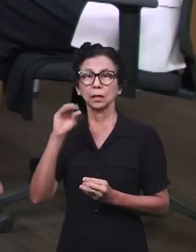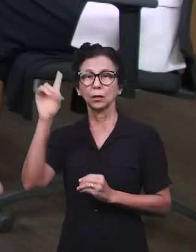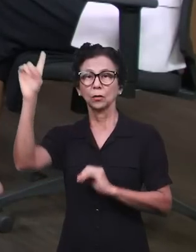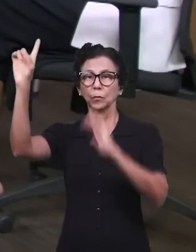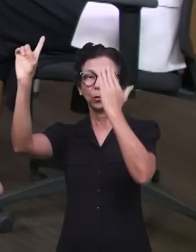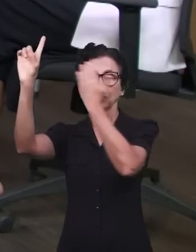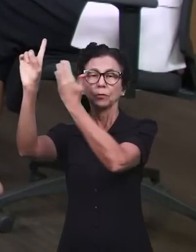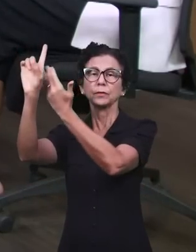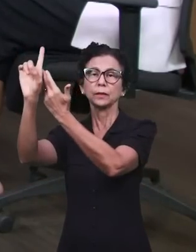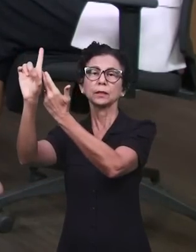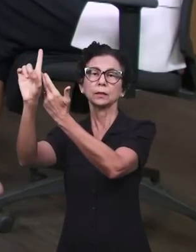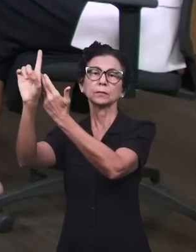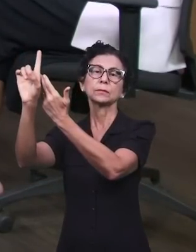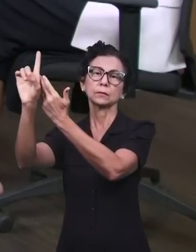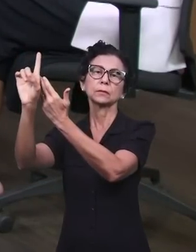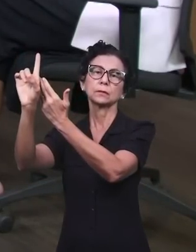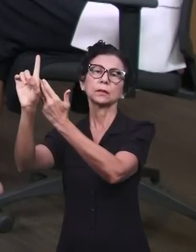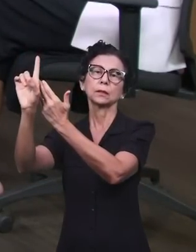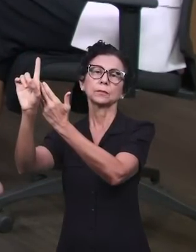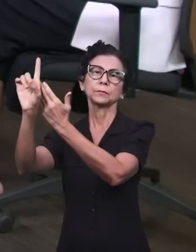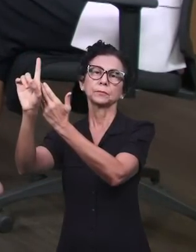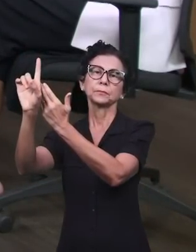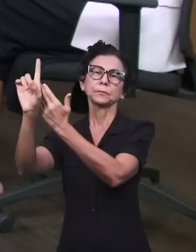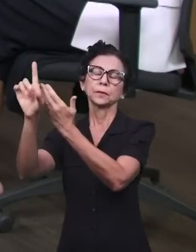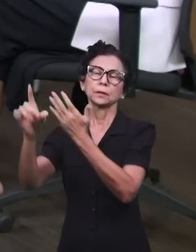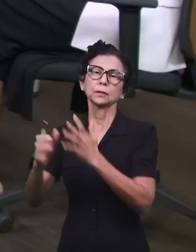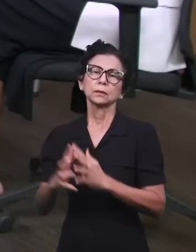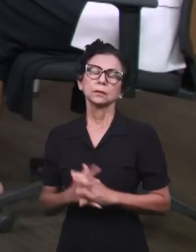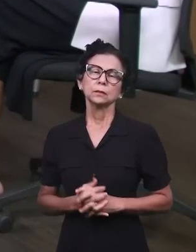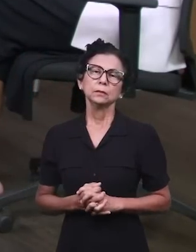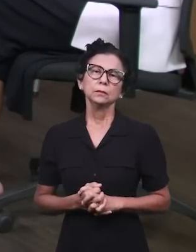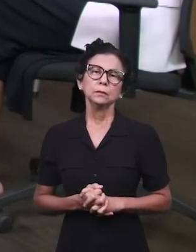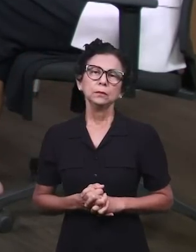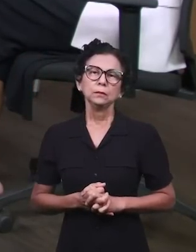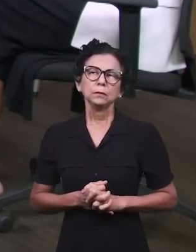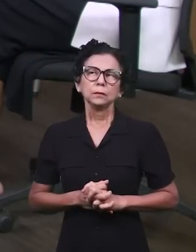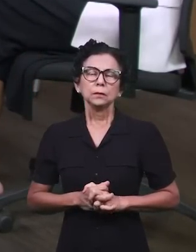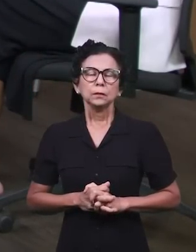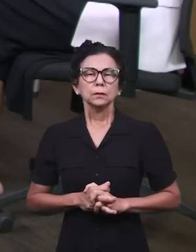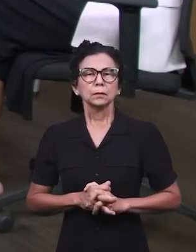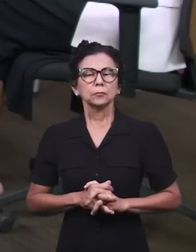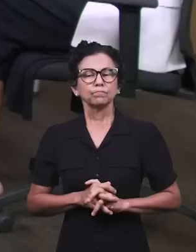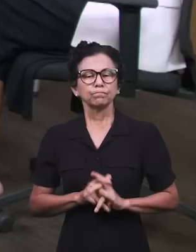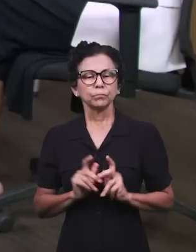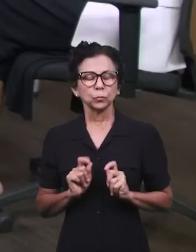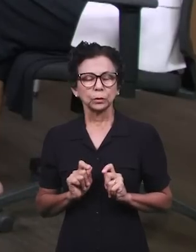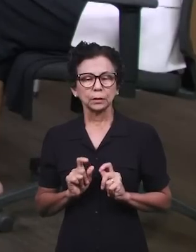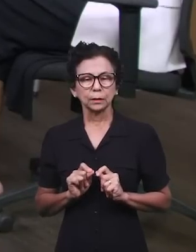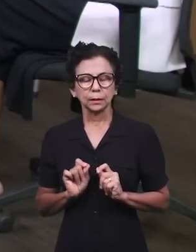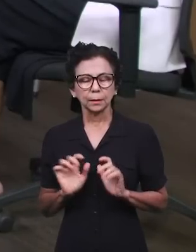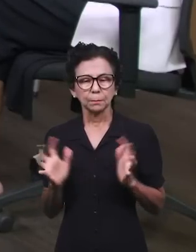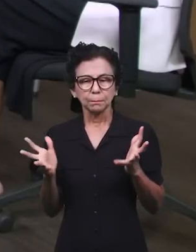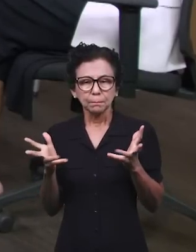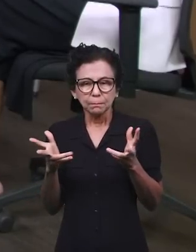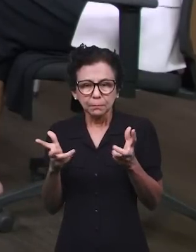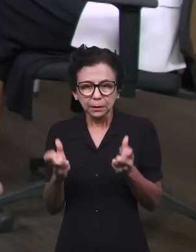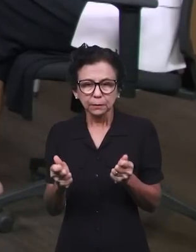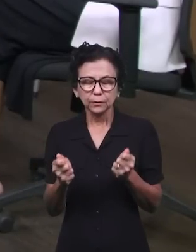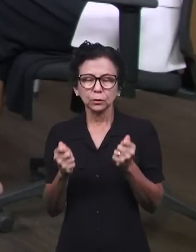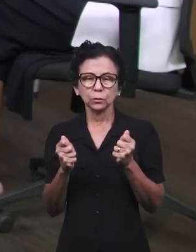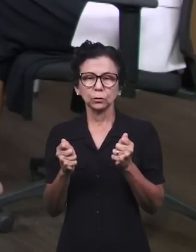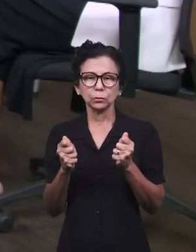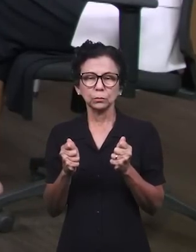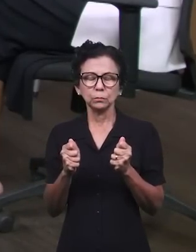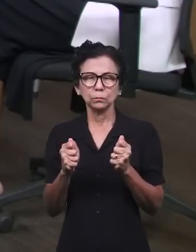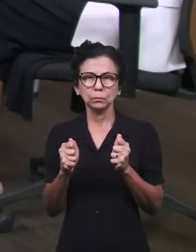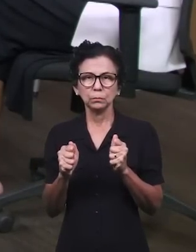ti. Então, naquilo que é mais maravilhoso, naquilo que é o maior bem, o